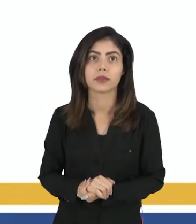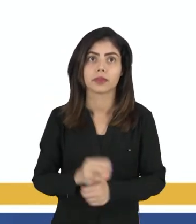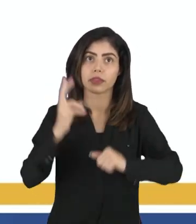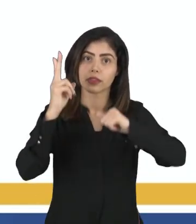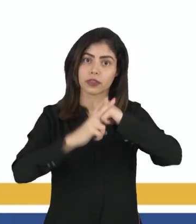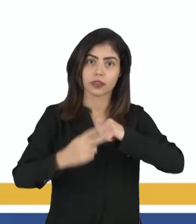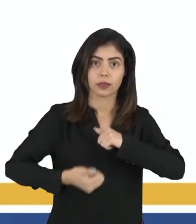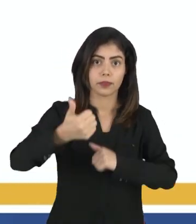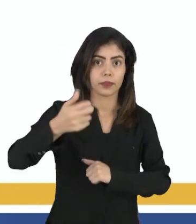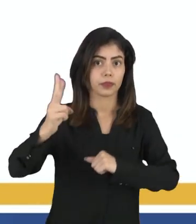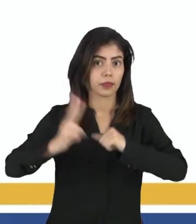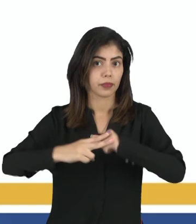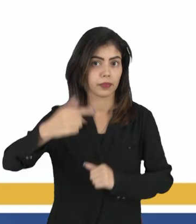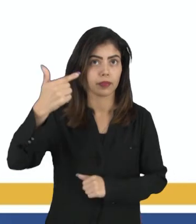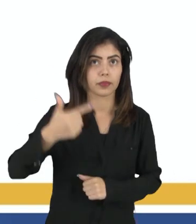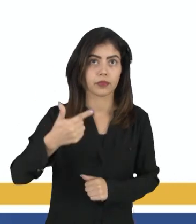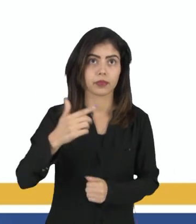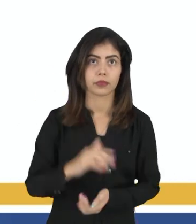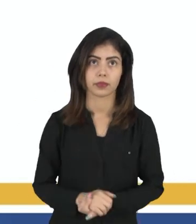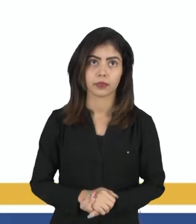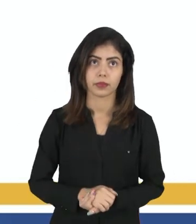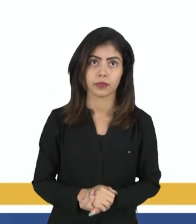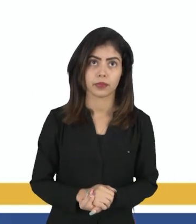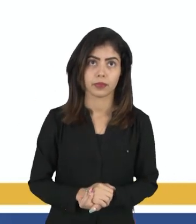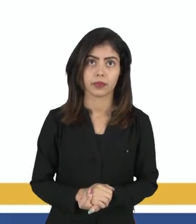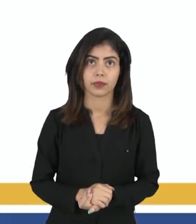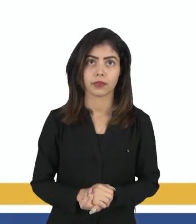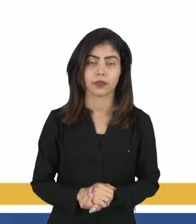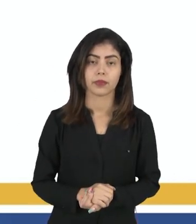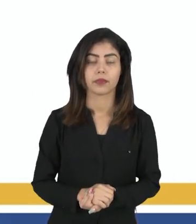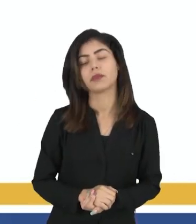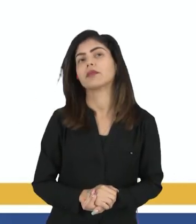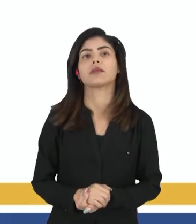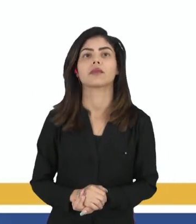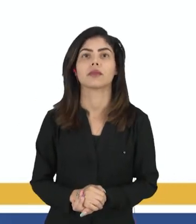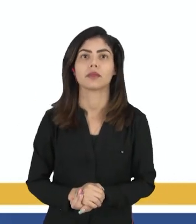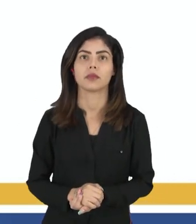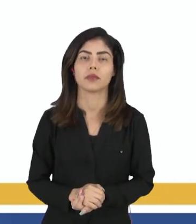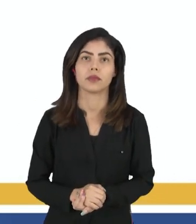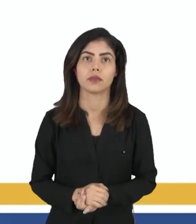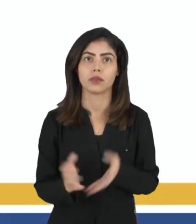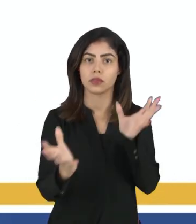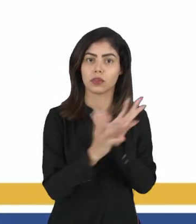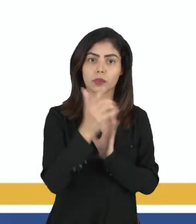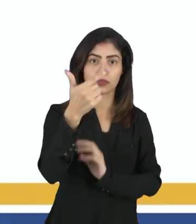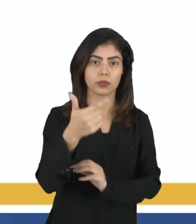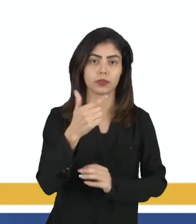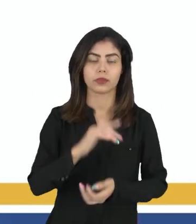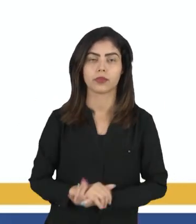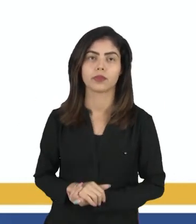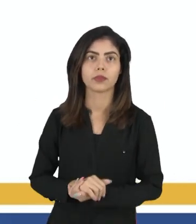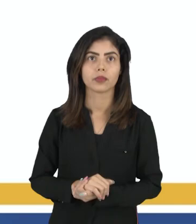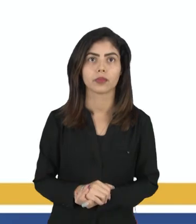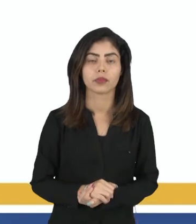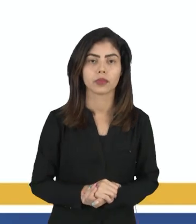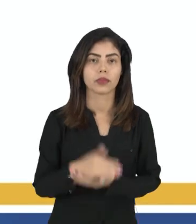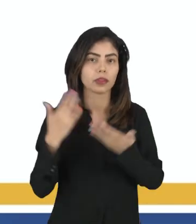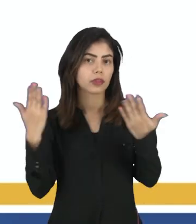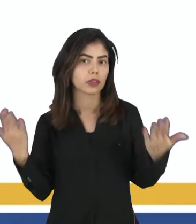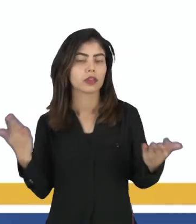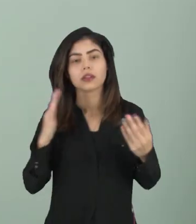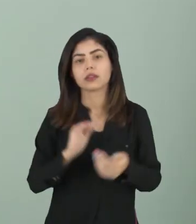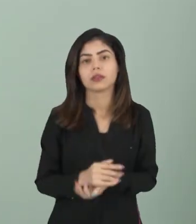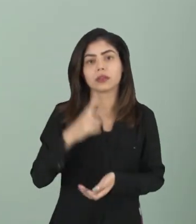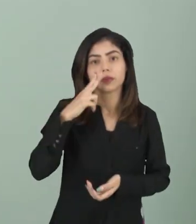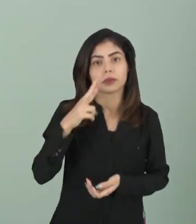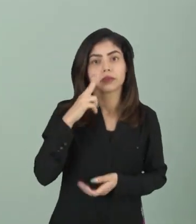os verbos 1, que seria o verbo da cabeça, né? E o verbo 2, verbo do coração. Gente,